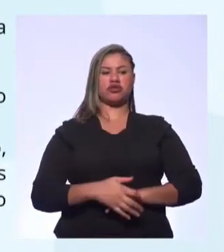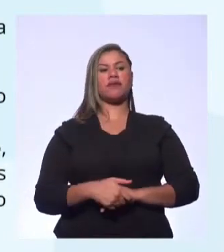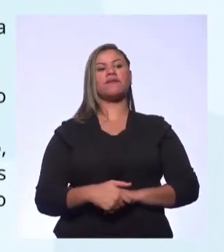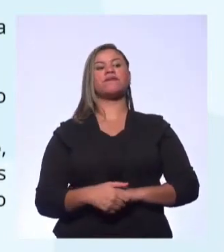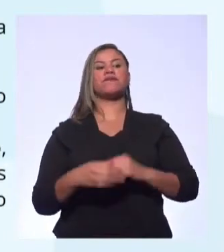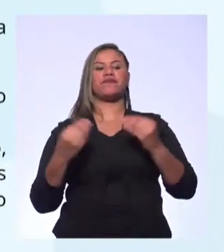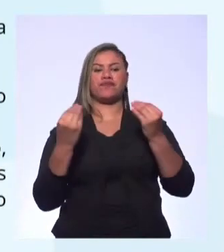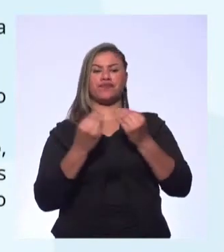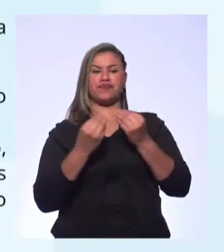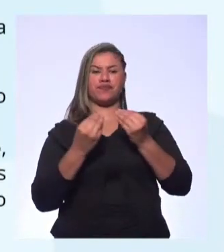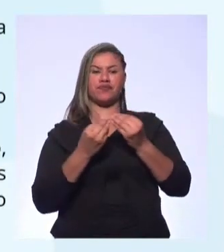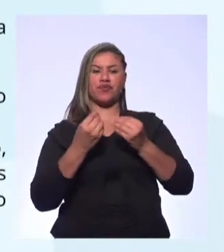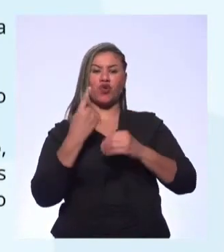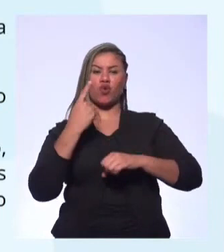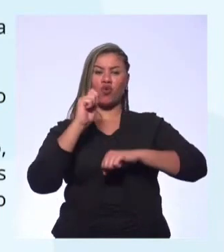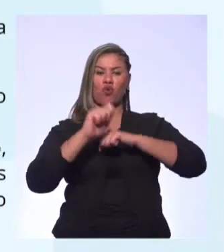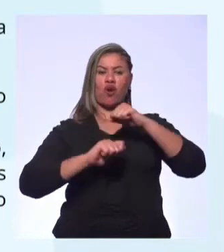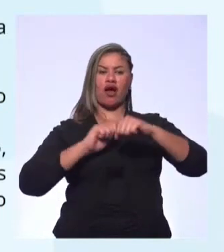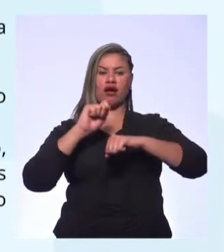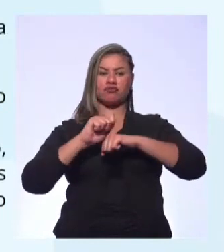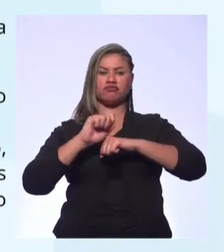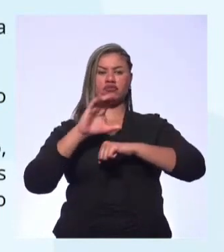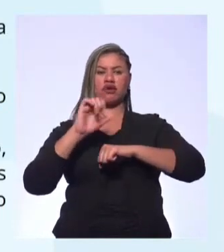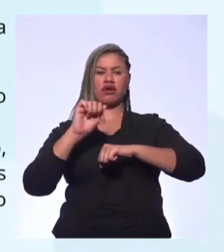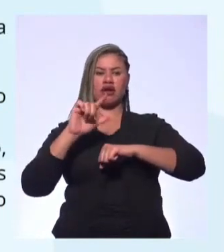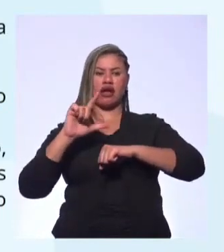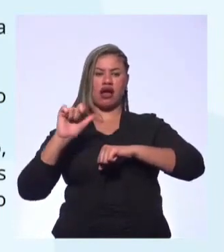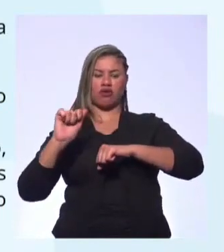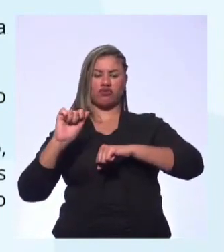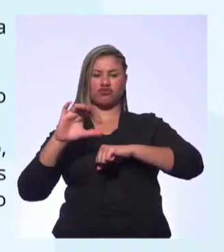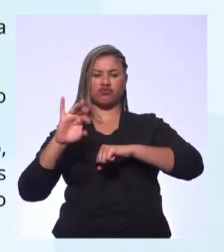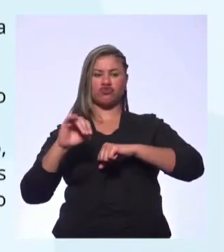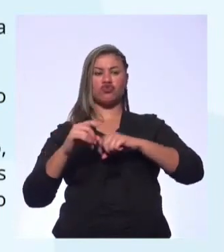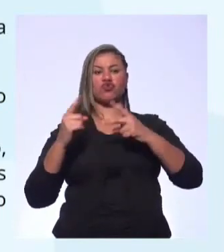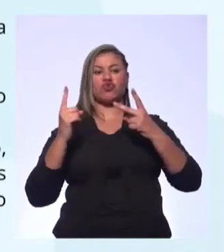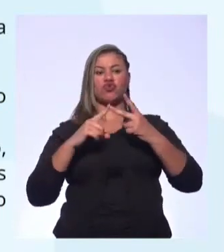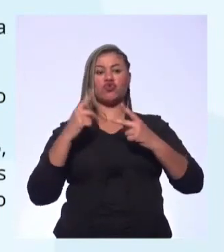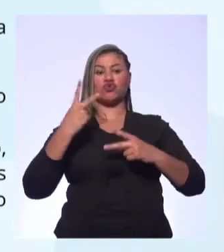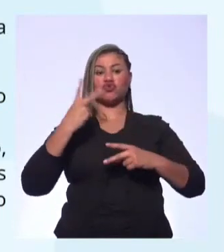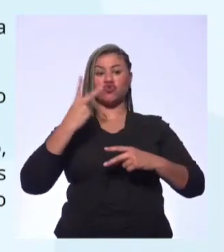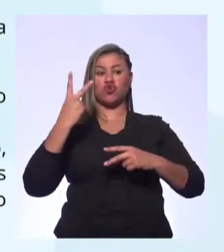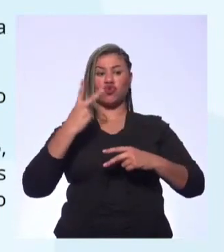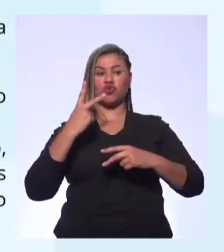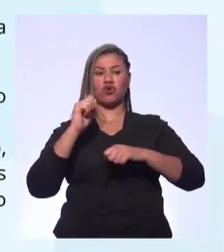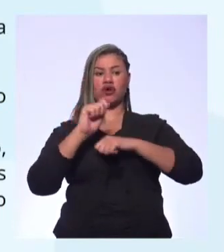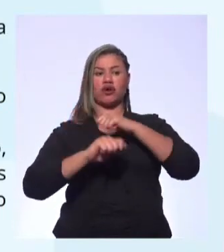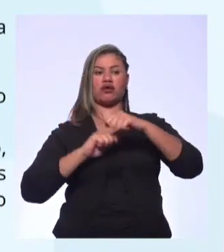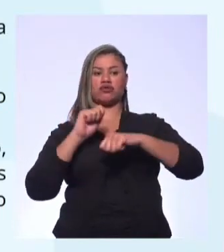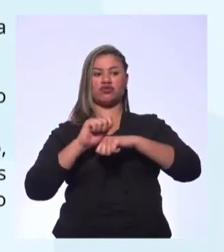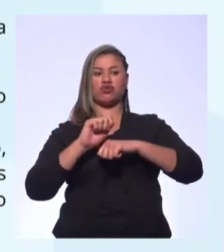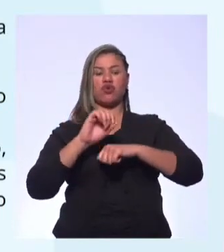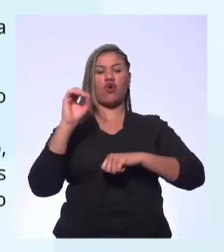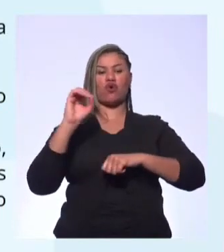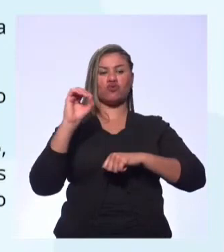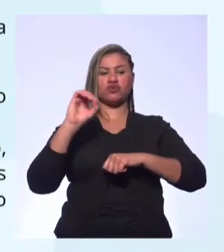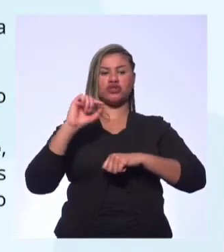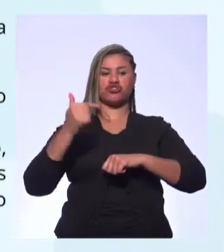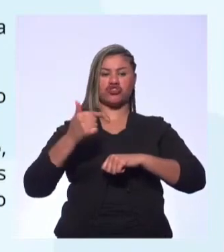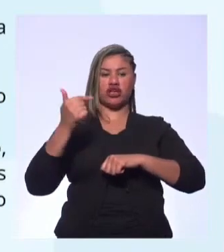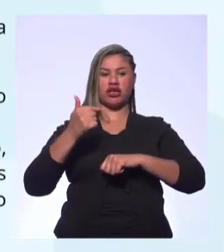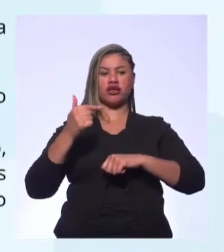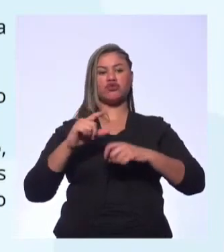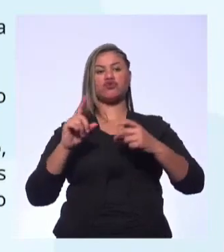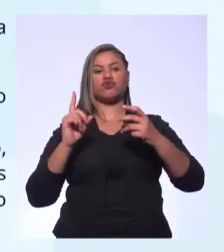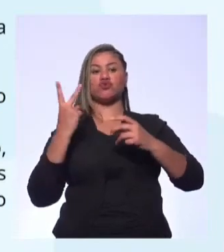elemento cálcio, 2 átomos do elemento oxigênio e 2 átomos do elemento hidrogênio.